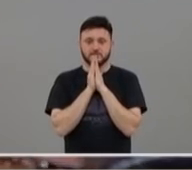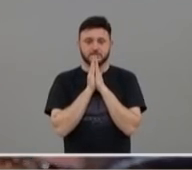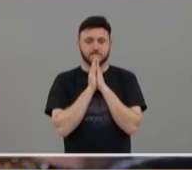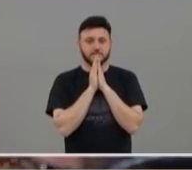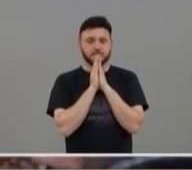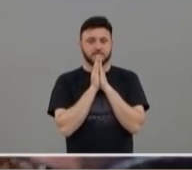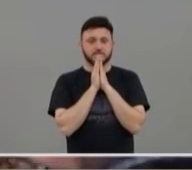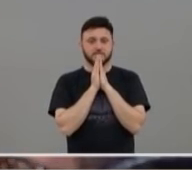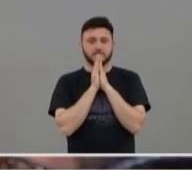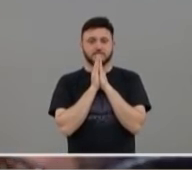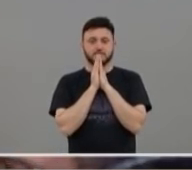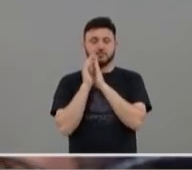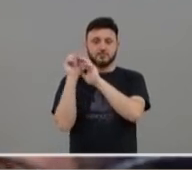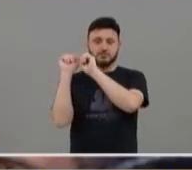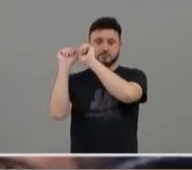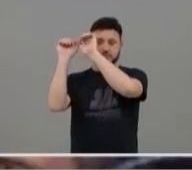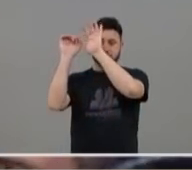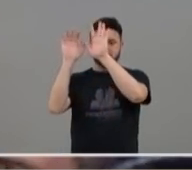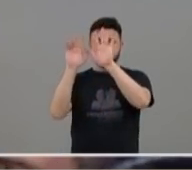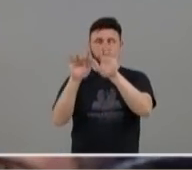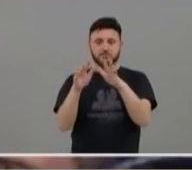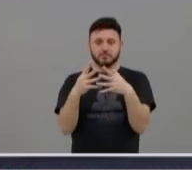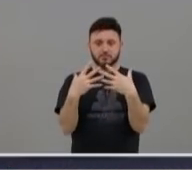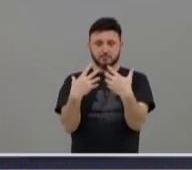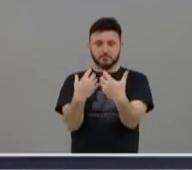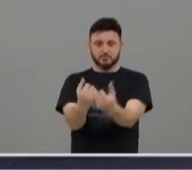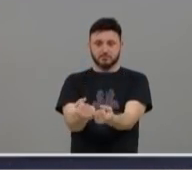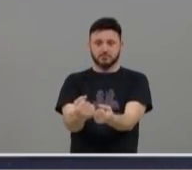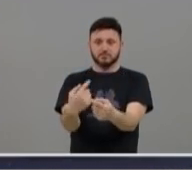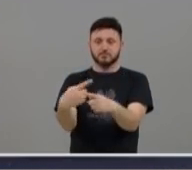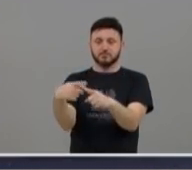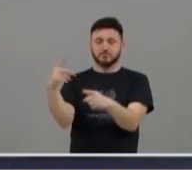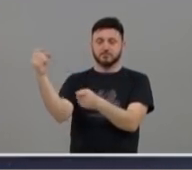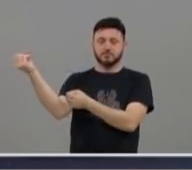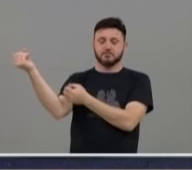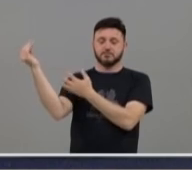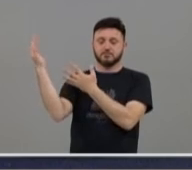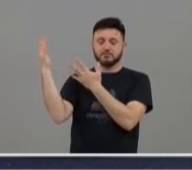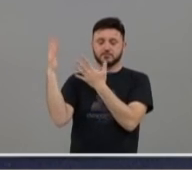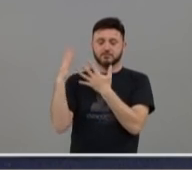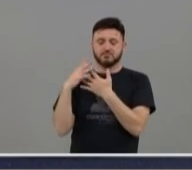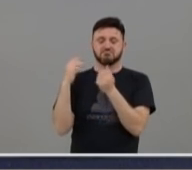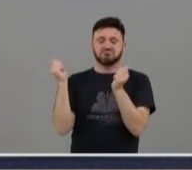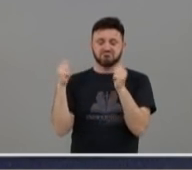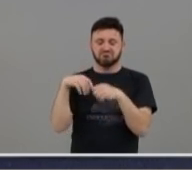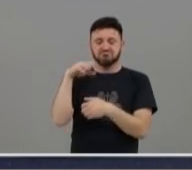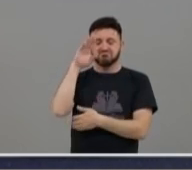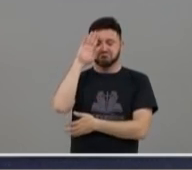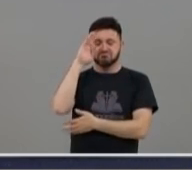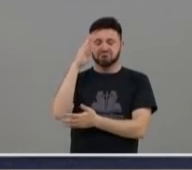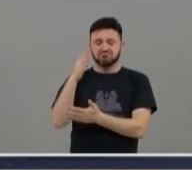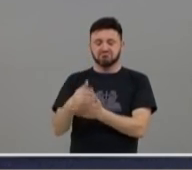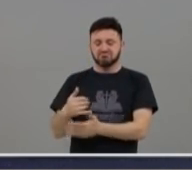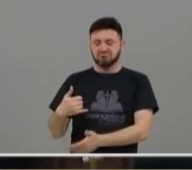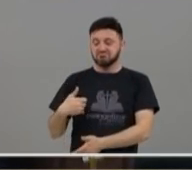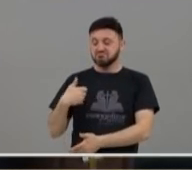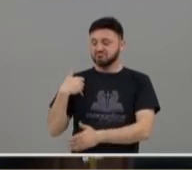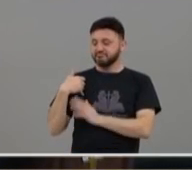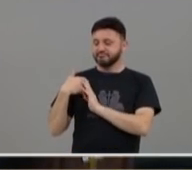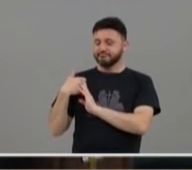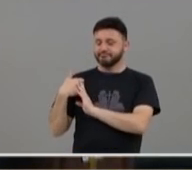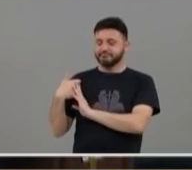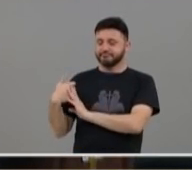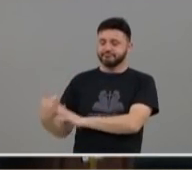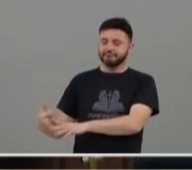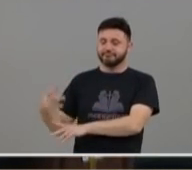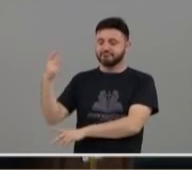Vai recebendo toda a graça que vem do Pai. Ele está te concedendo, filho amado, a libertação de todo orgulho. Ele está te dando o dom